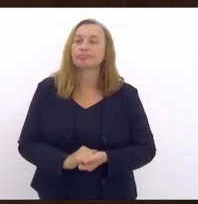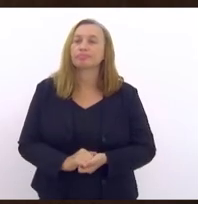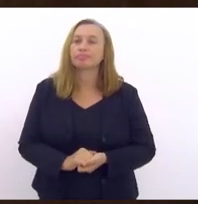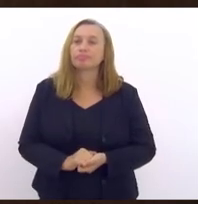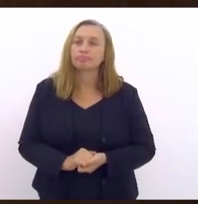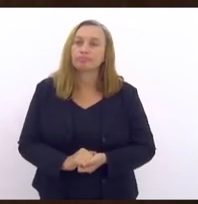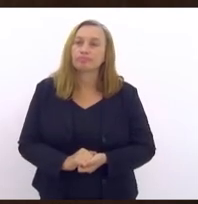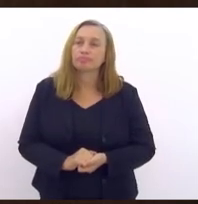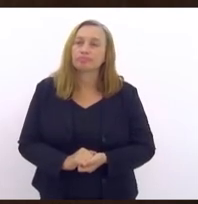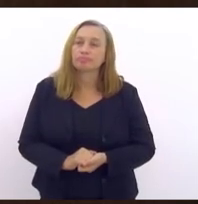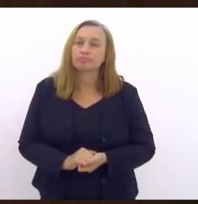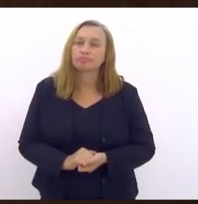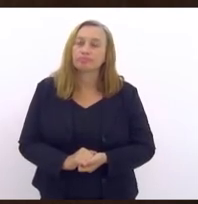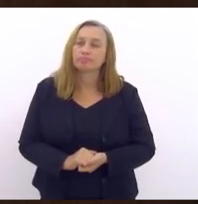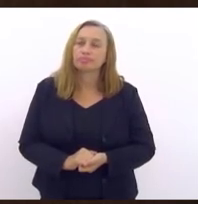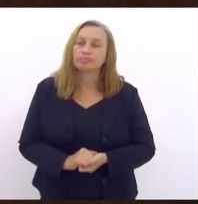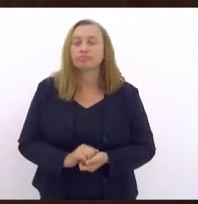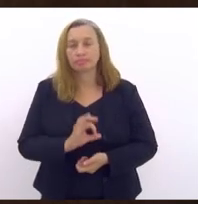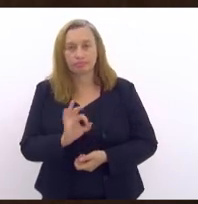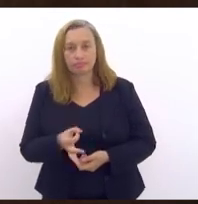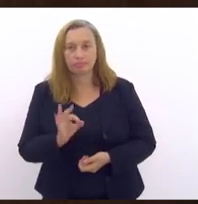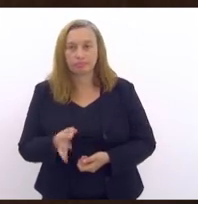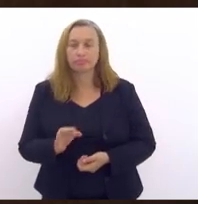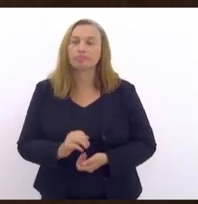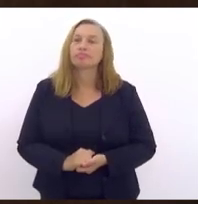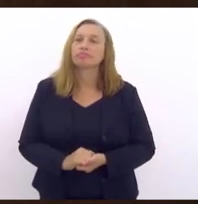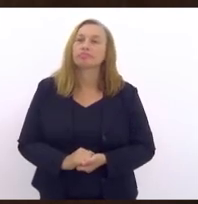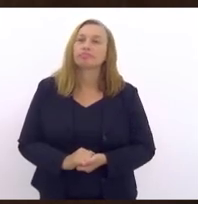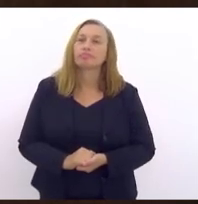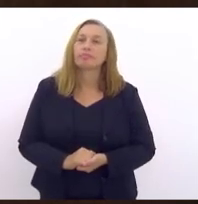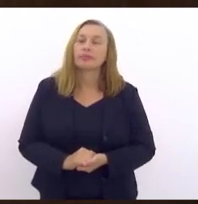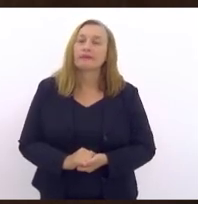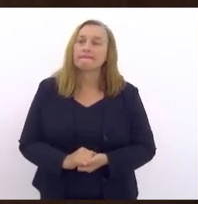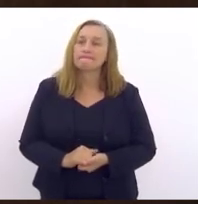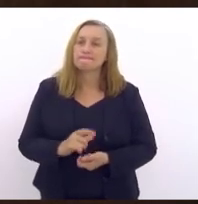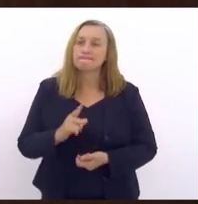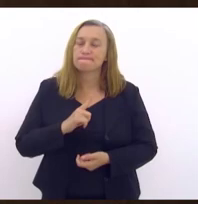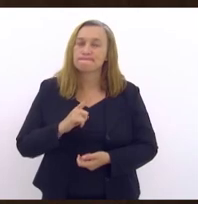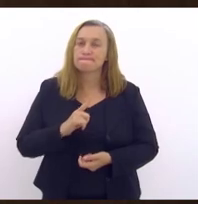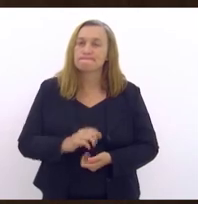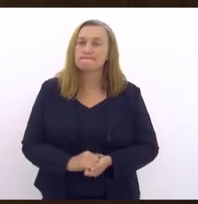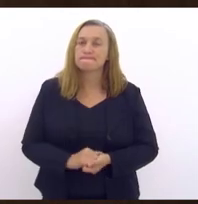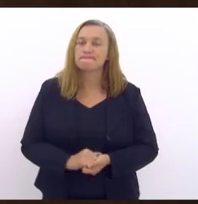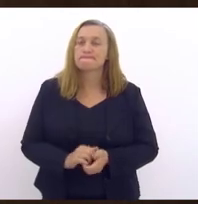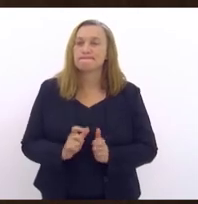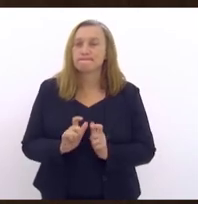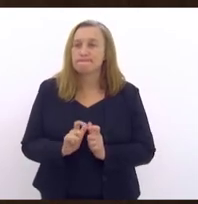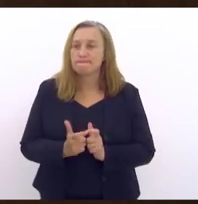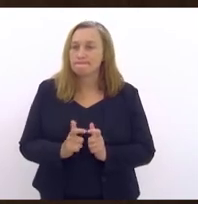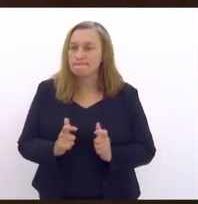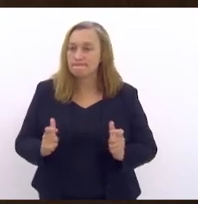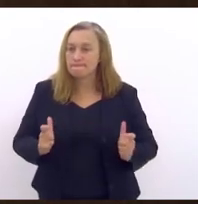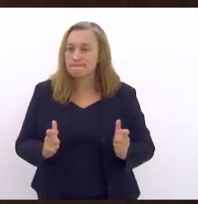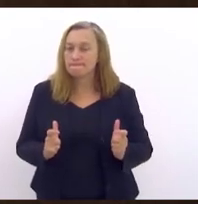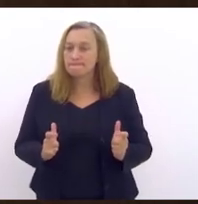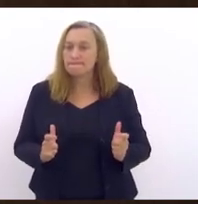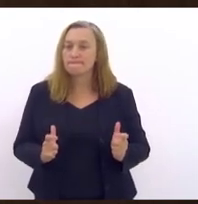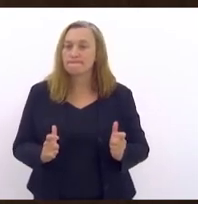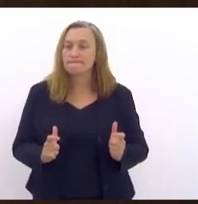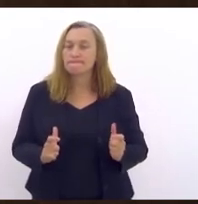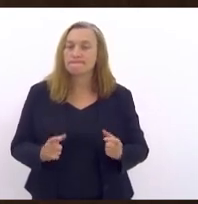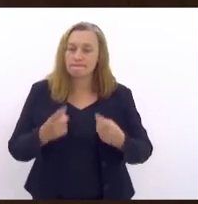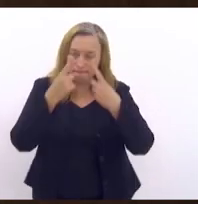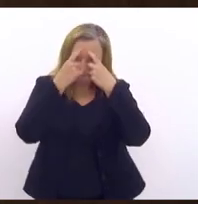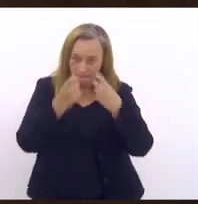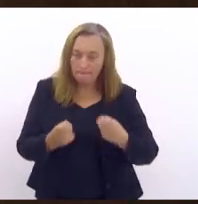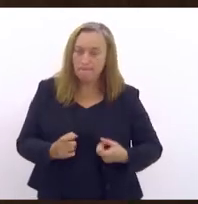daquele ambiente ali, de certa forma, hostil, onde existe um arsenal infinitamente maior do que dos nossos policiais, até